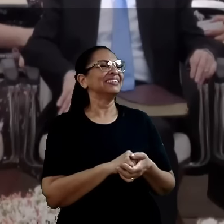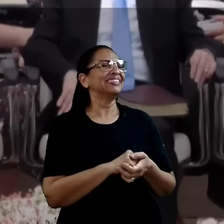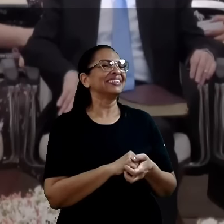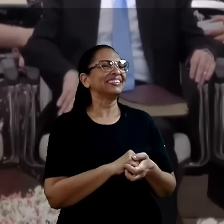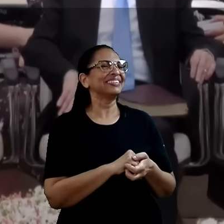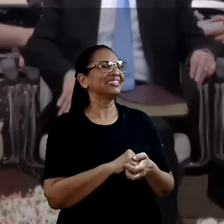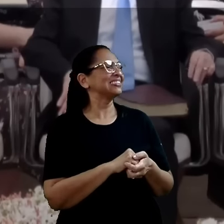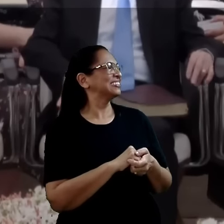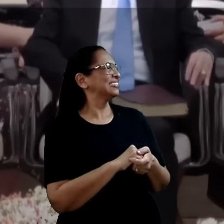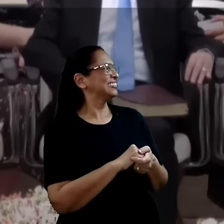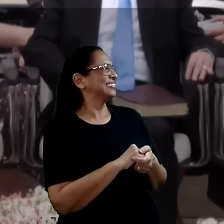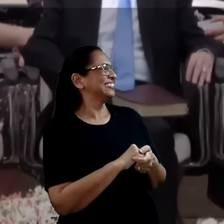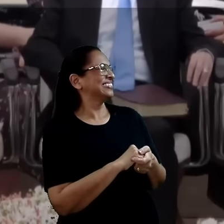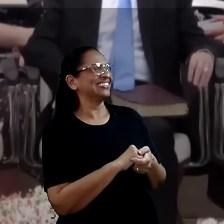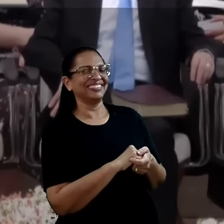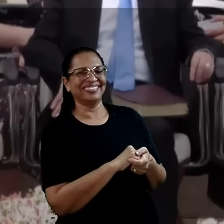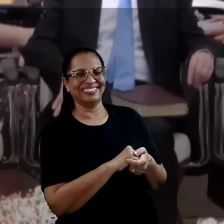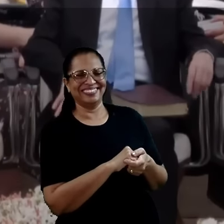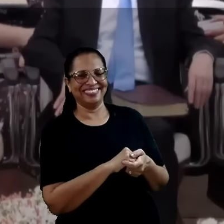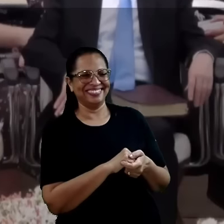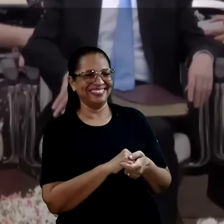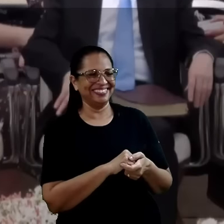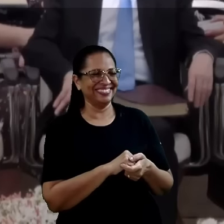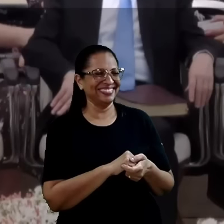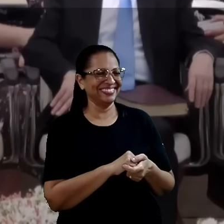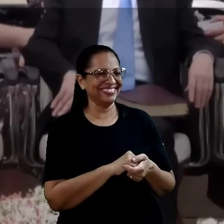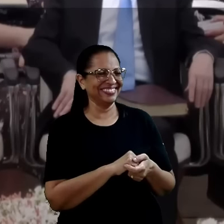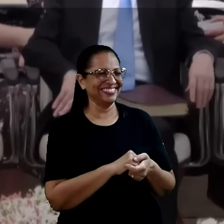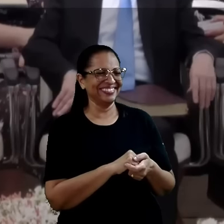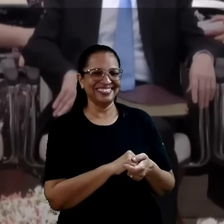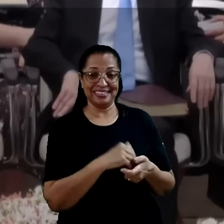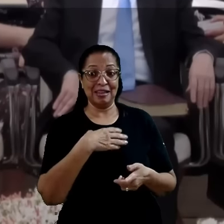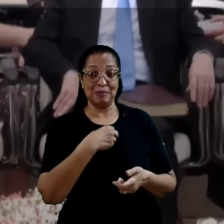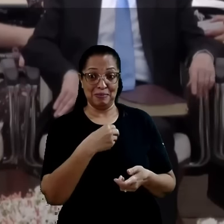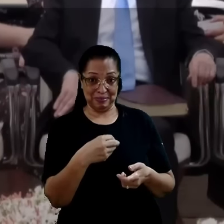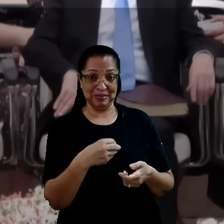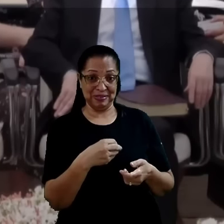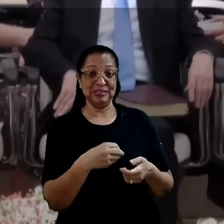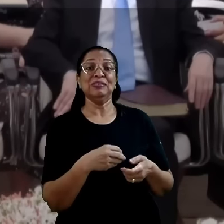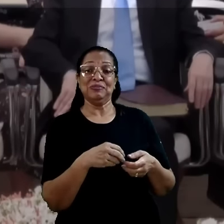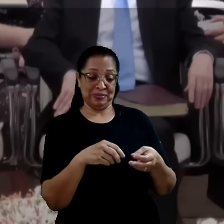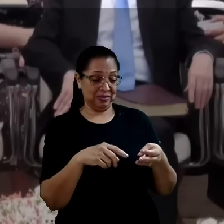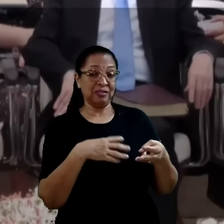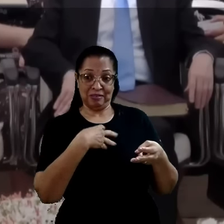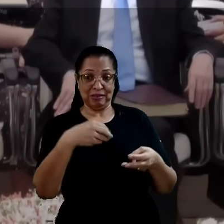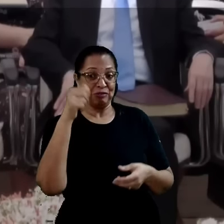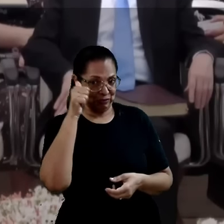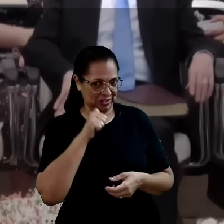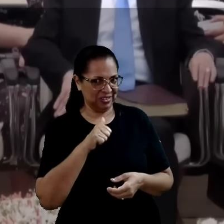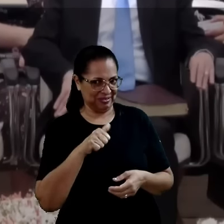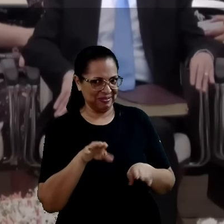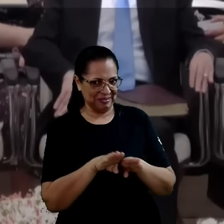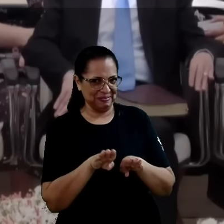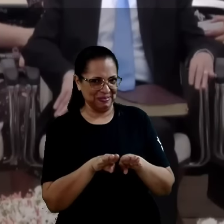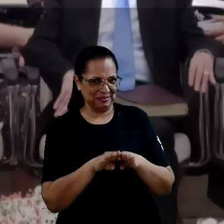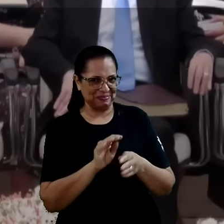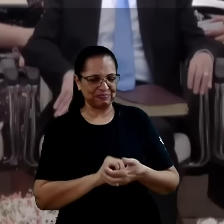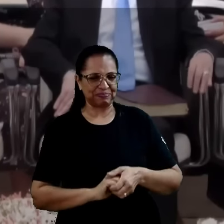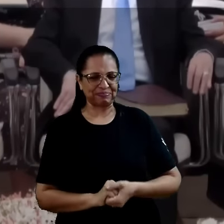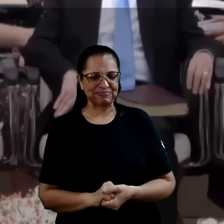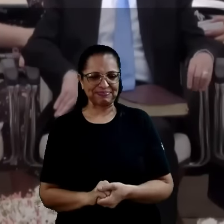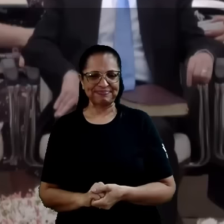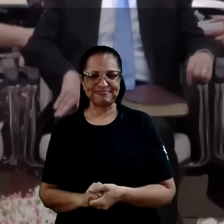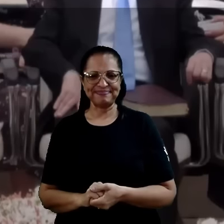Lita faz assim meu amor minha ovelhinha tá Lita pronto vieram fazer testemunho do do legado e a gente